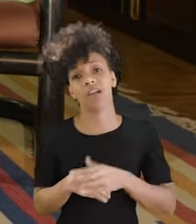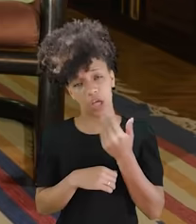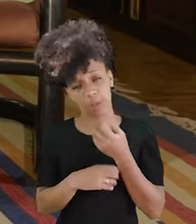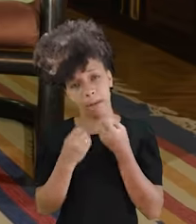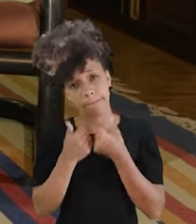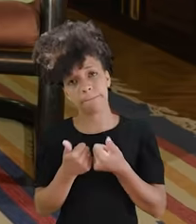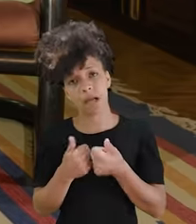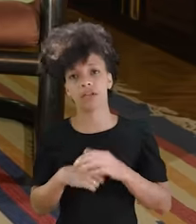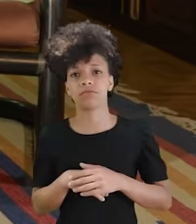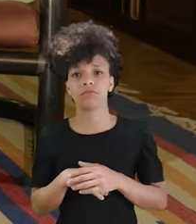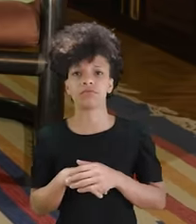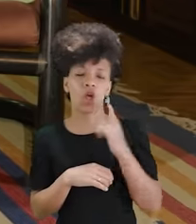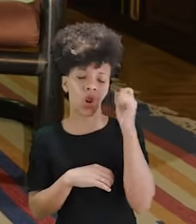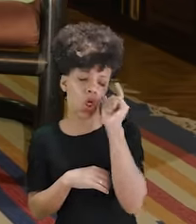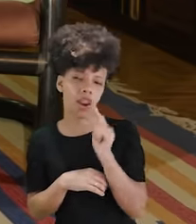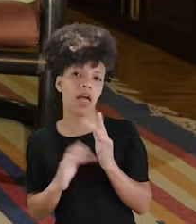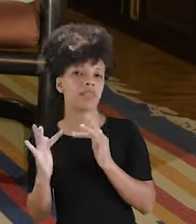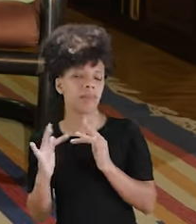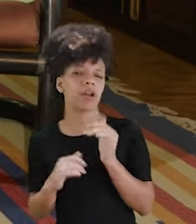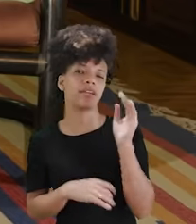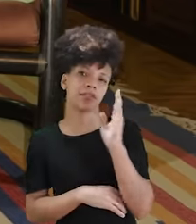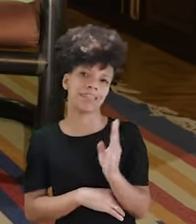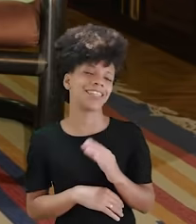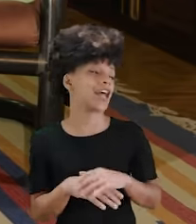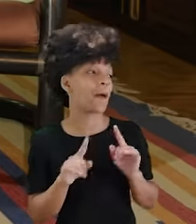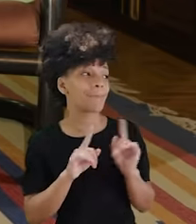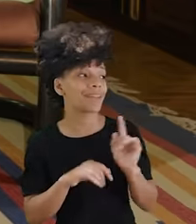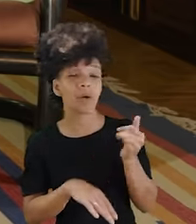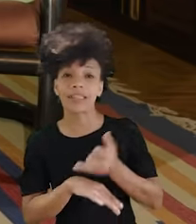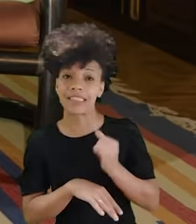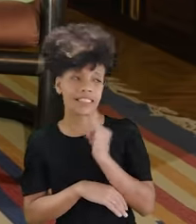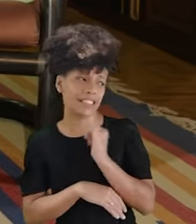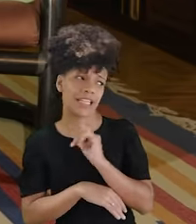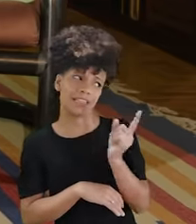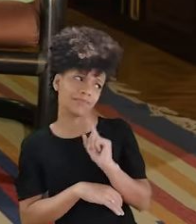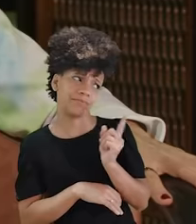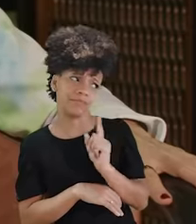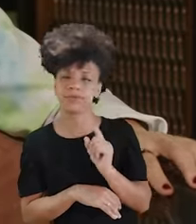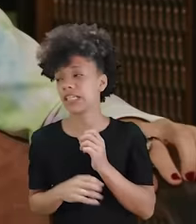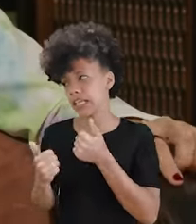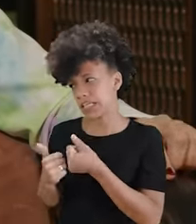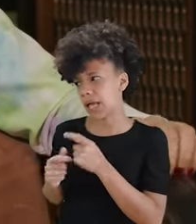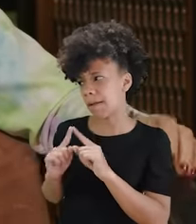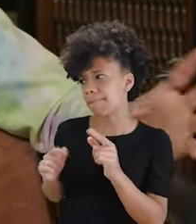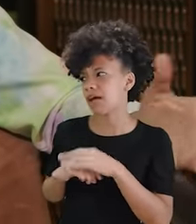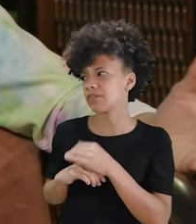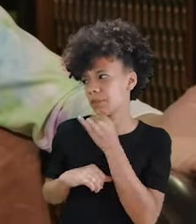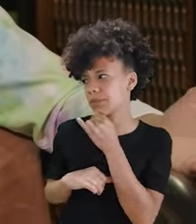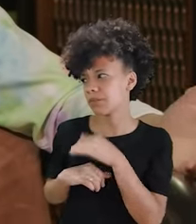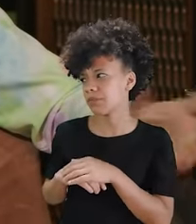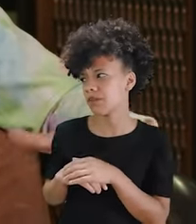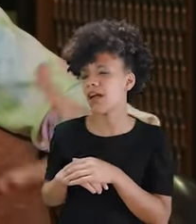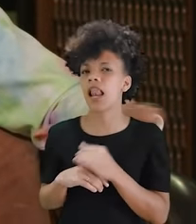capitais são italianos né mas esse daí faz ele ficou bem o italiano Come bem o resto eu não sabia não é todos